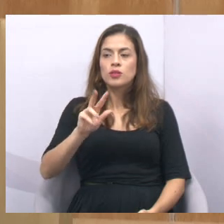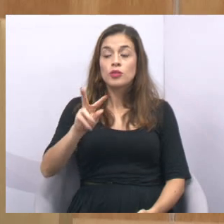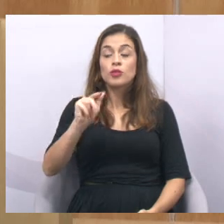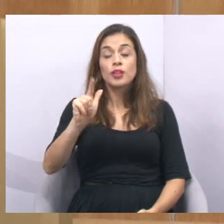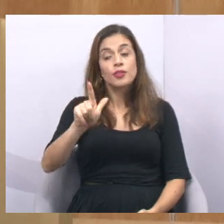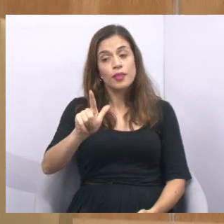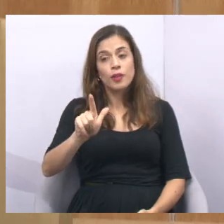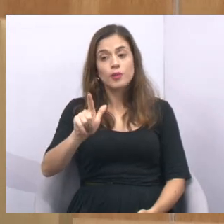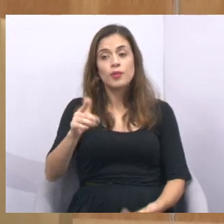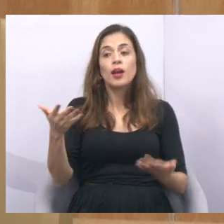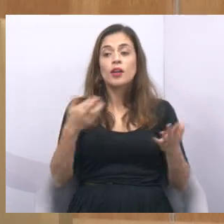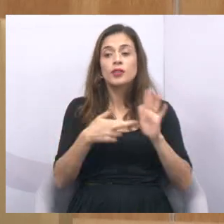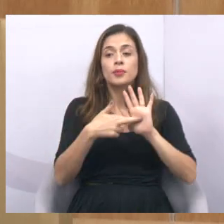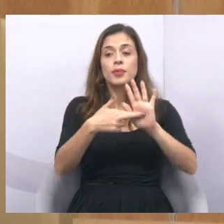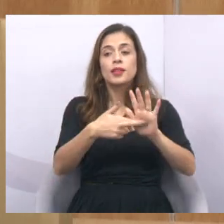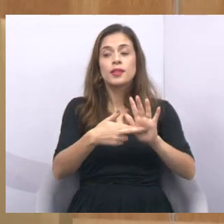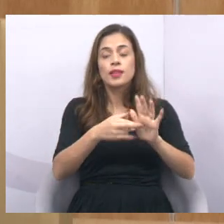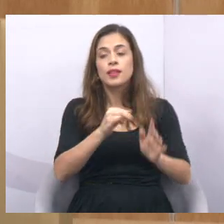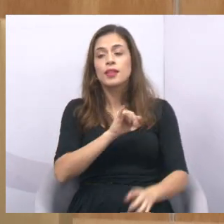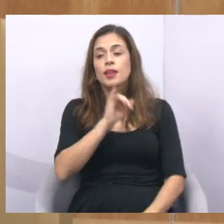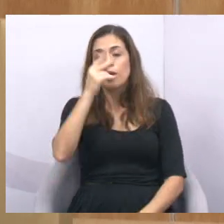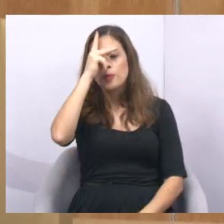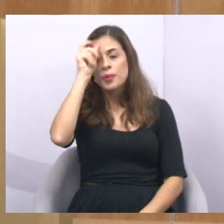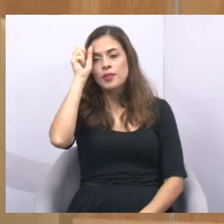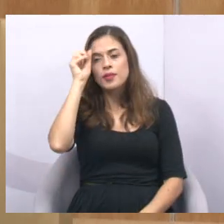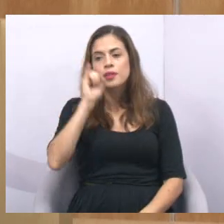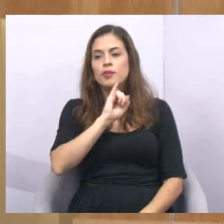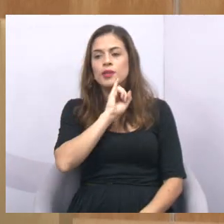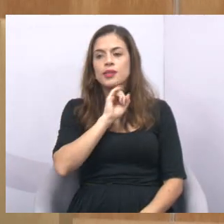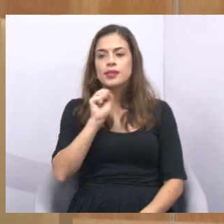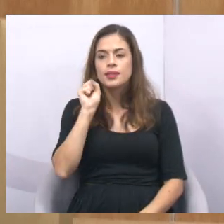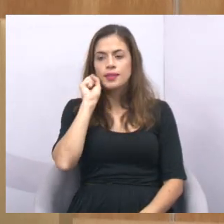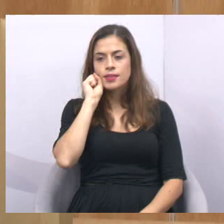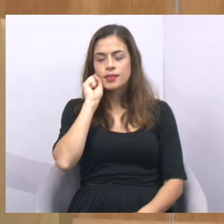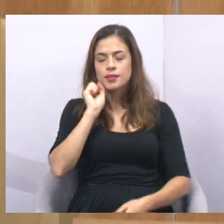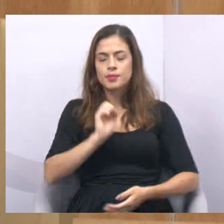nosso prefeito, Isaías José de Santana.